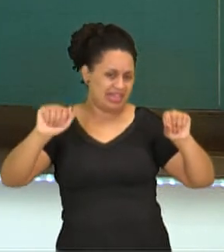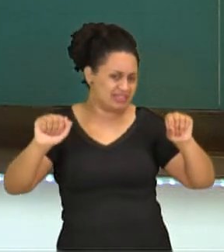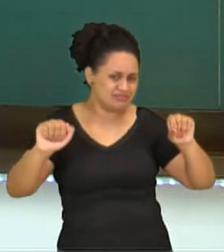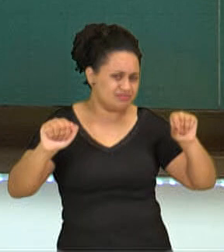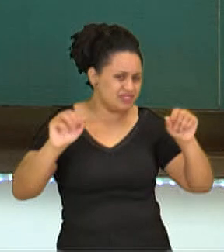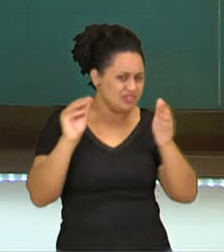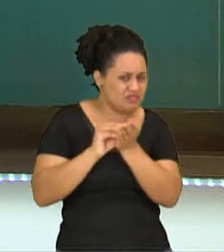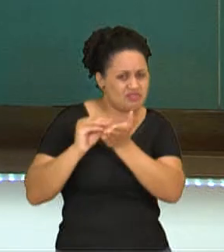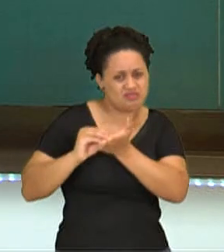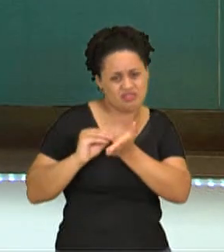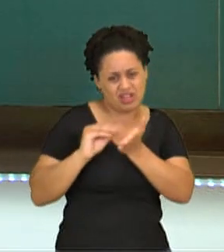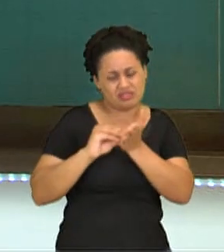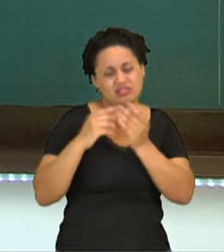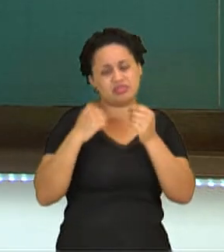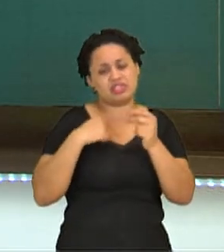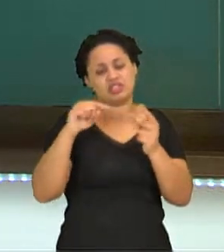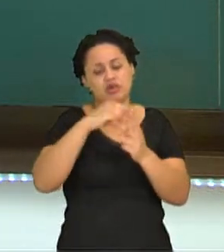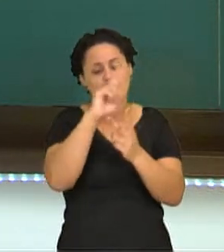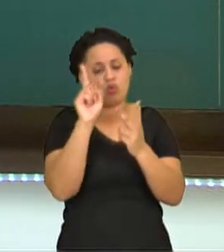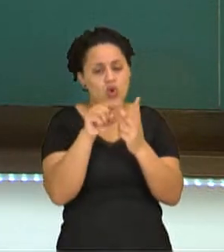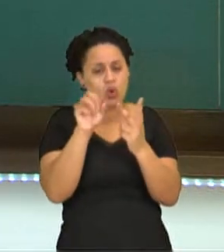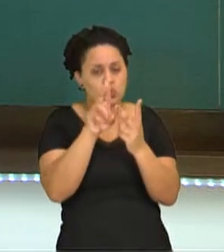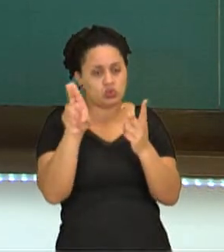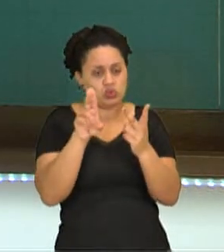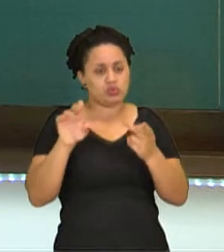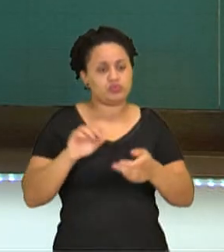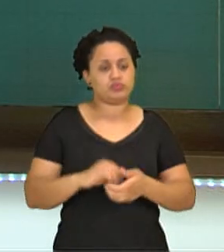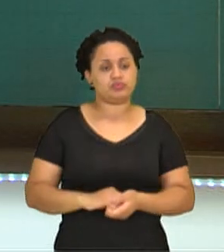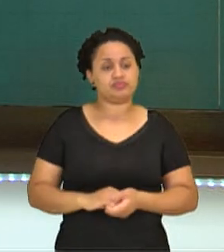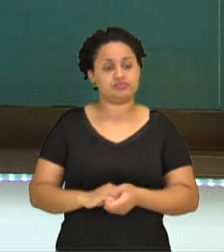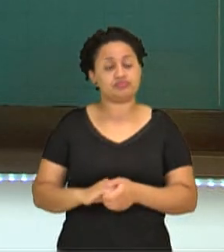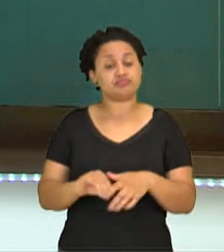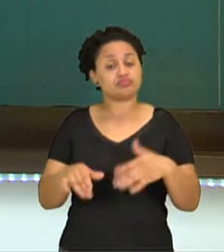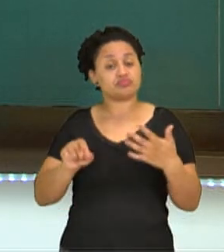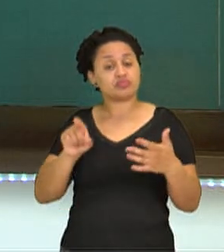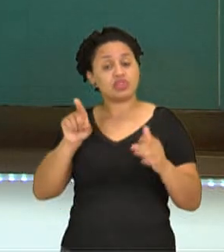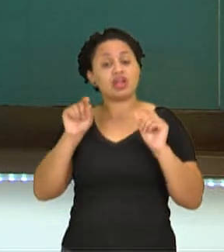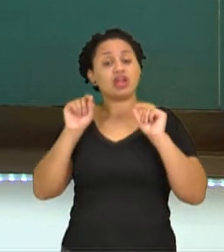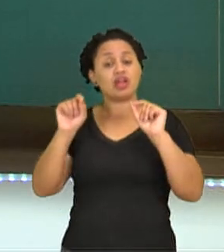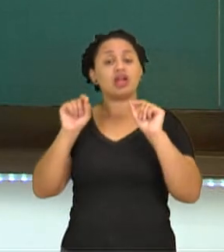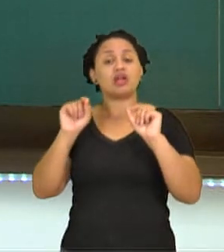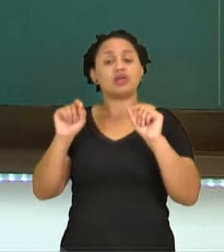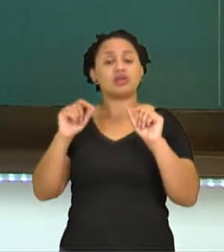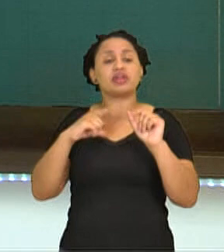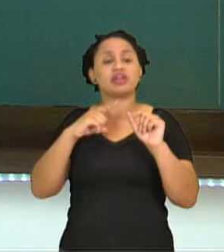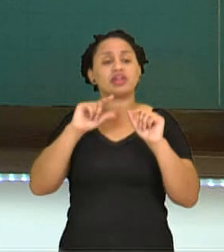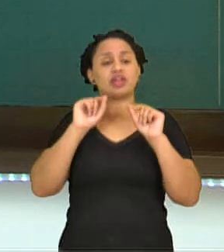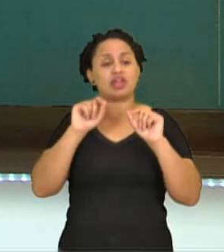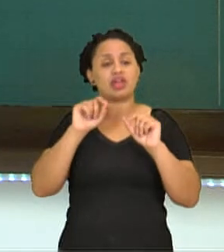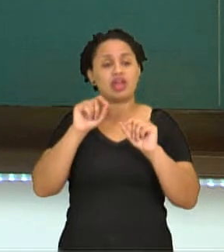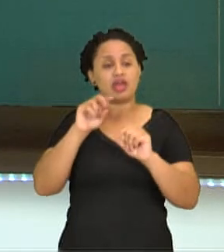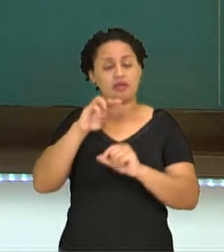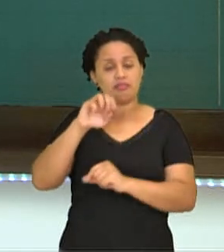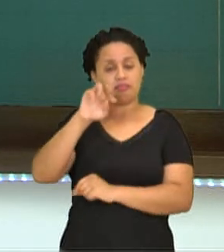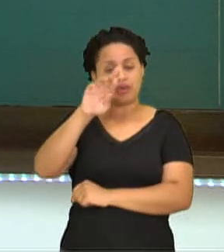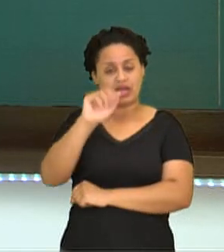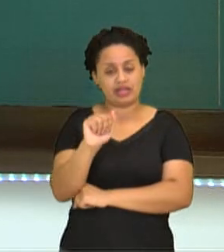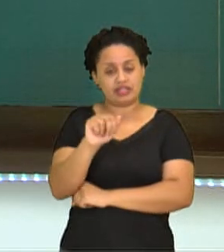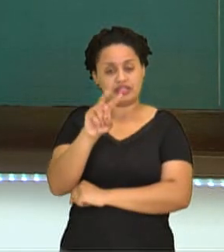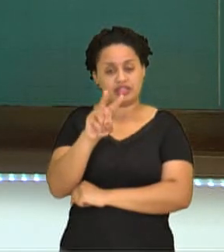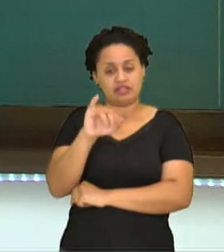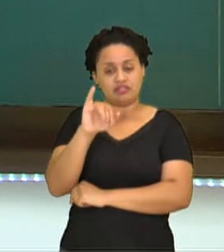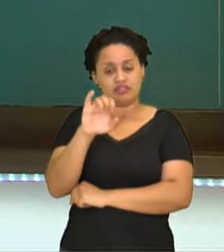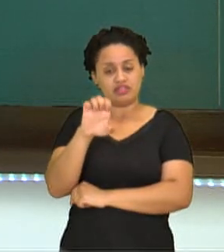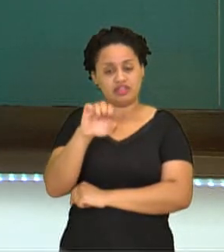alguma coisa, ela precisa de um sobrenome. No caso da Marta, Marta Vieira da Silva. Então você